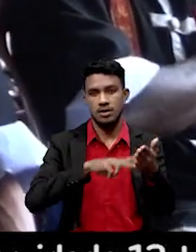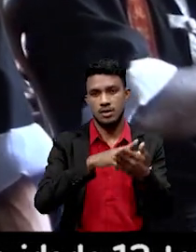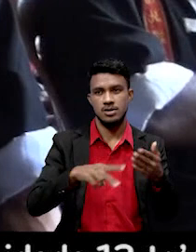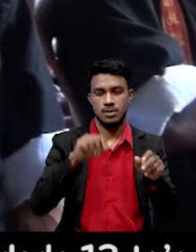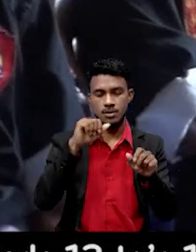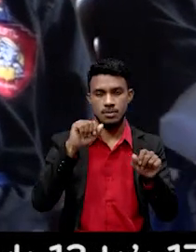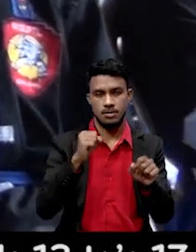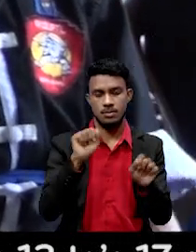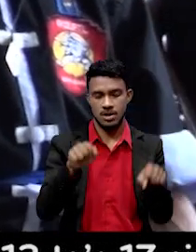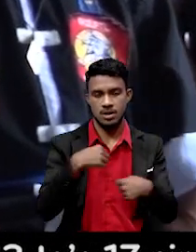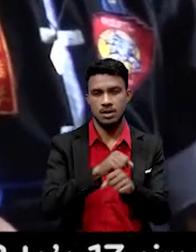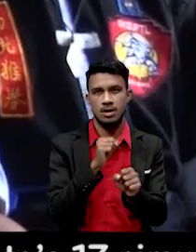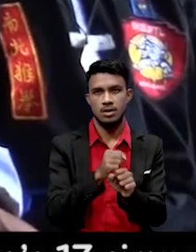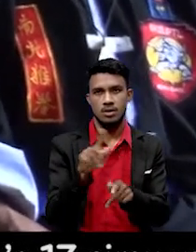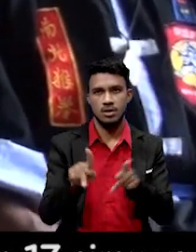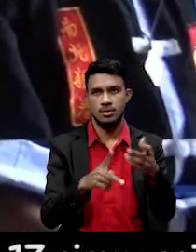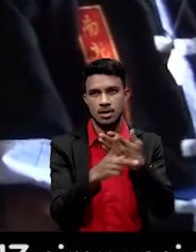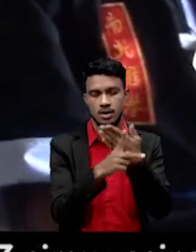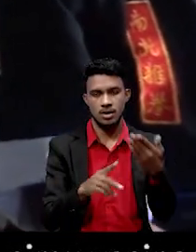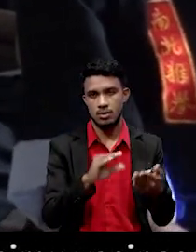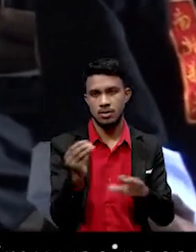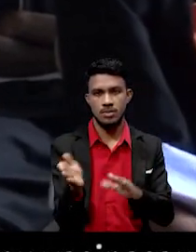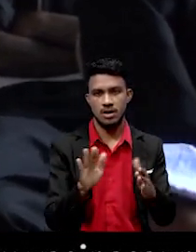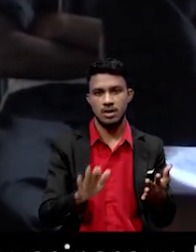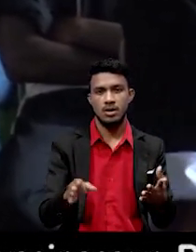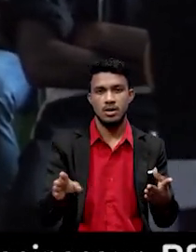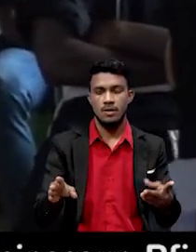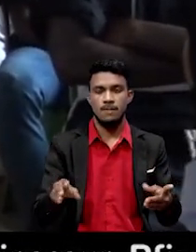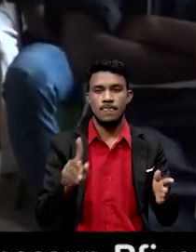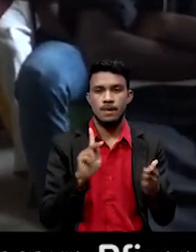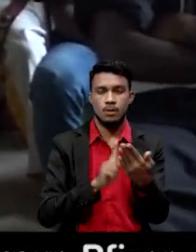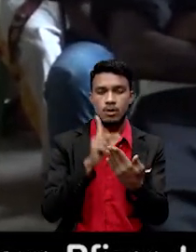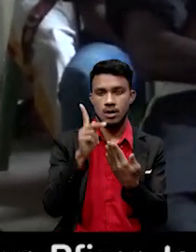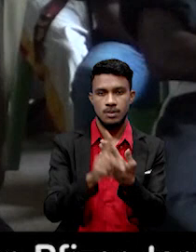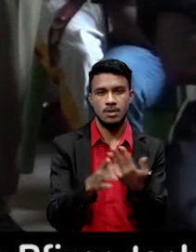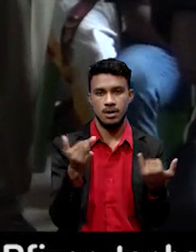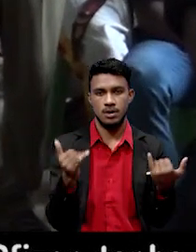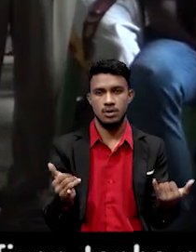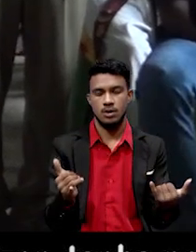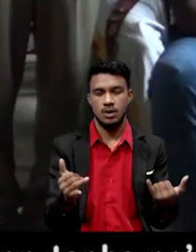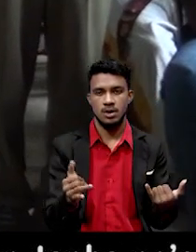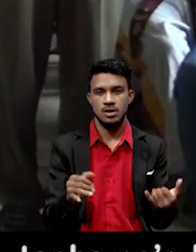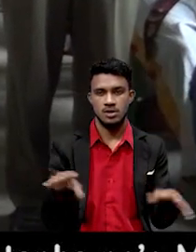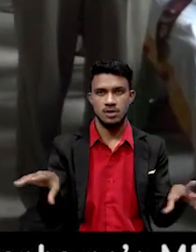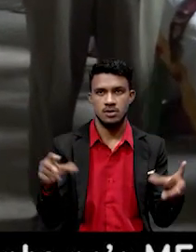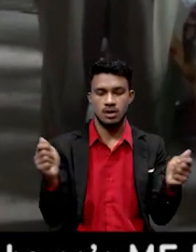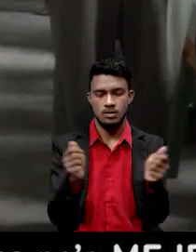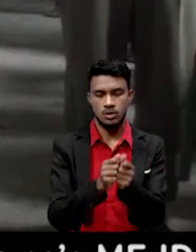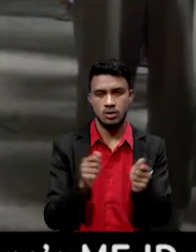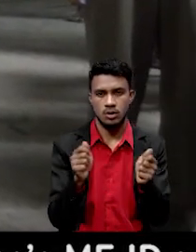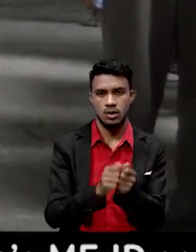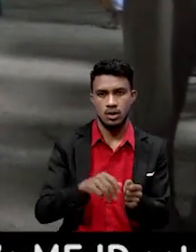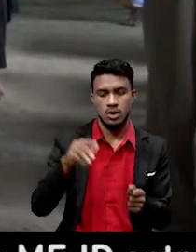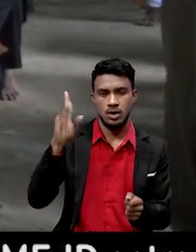mape. O objetivo do programa Ohinene, serviço Hamutu de DNPKK, Hamutu com